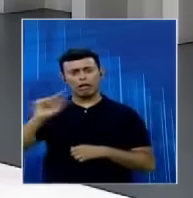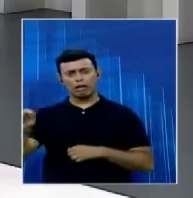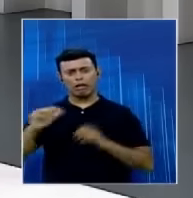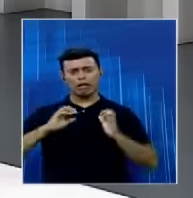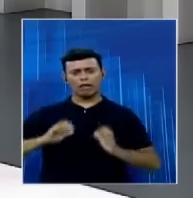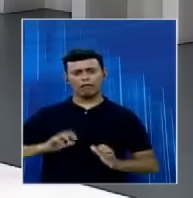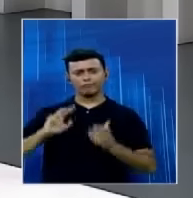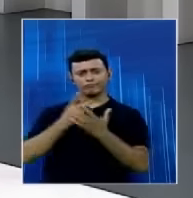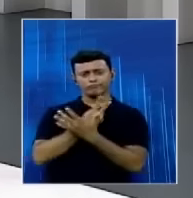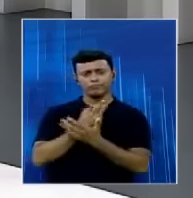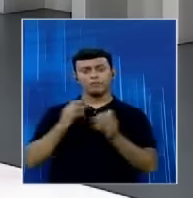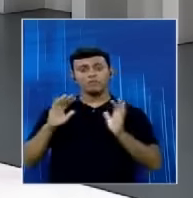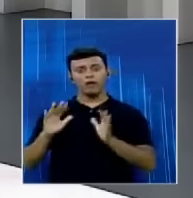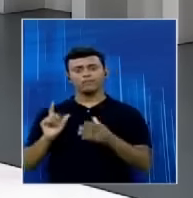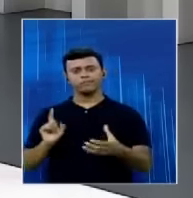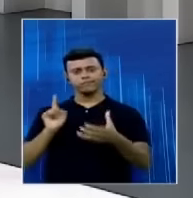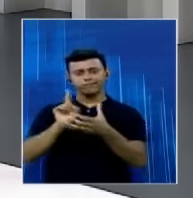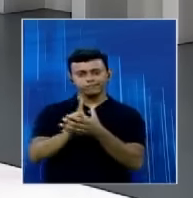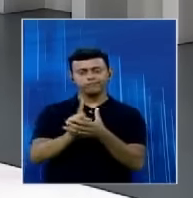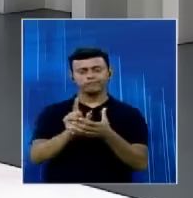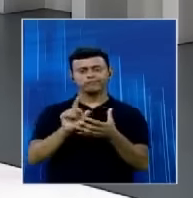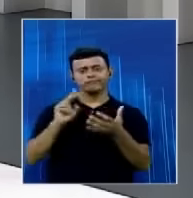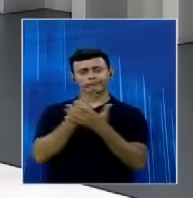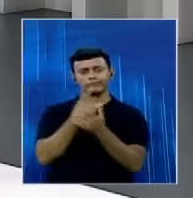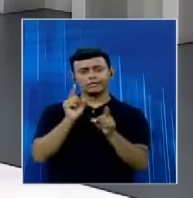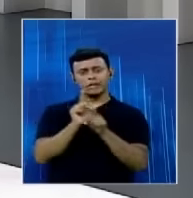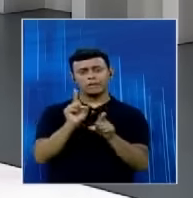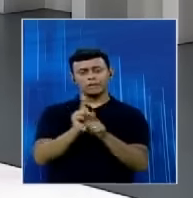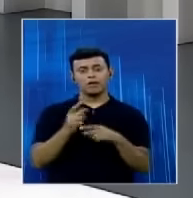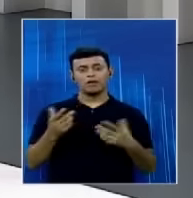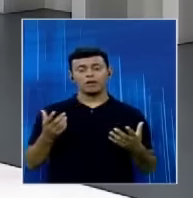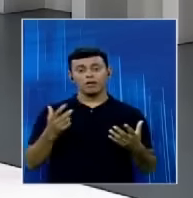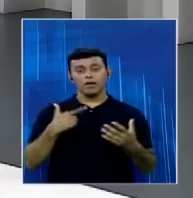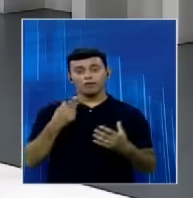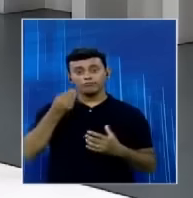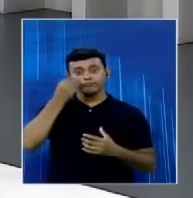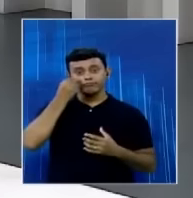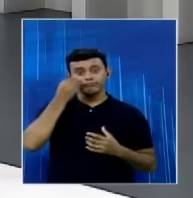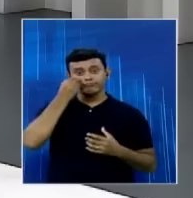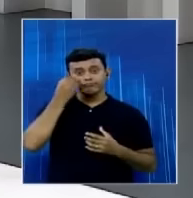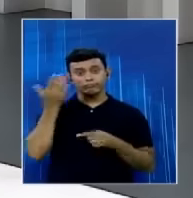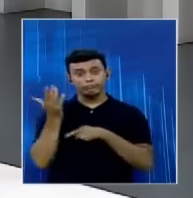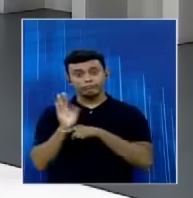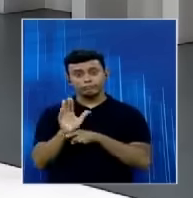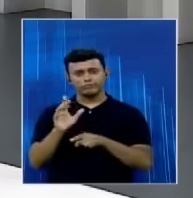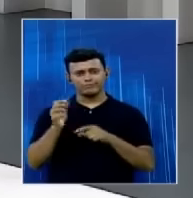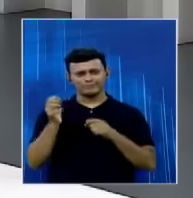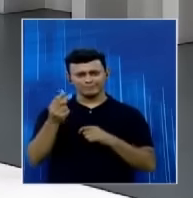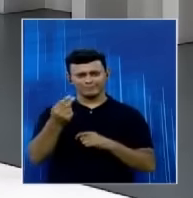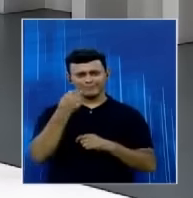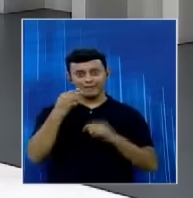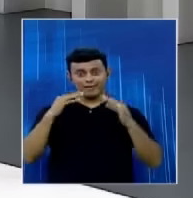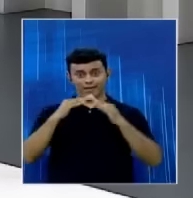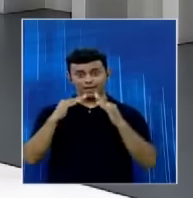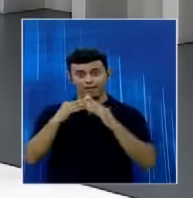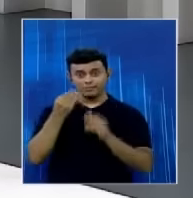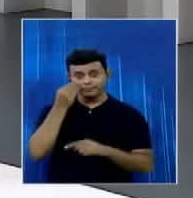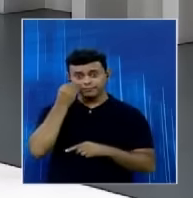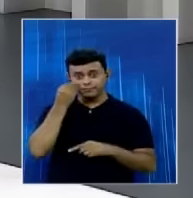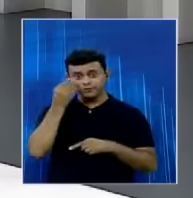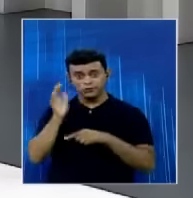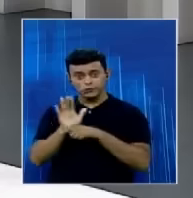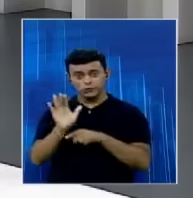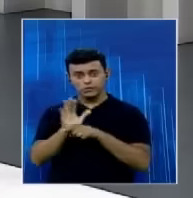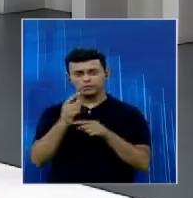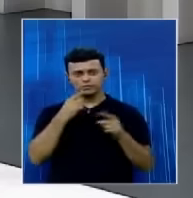tão maculado quanto o PT, que é o PMDB. Vou tentar ajudar quem está em casa para a gente tornar